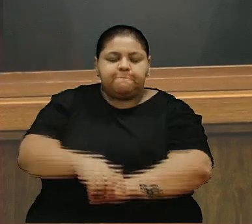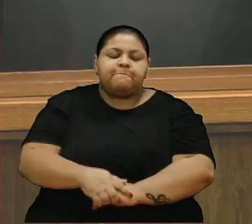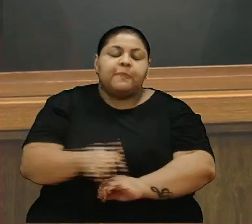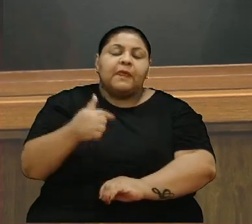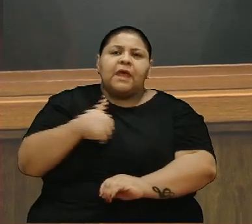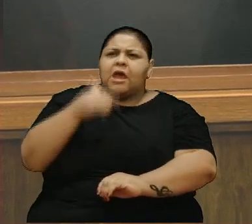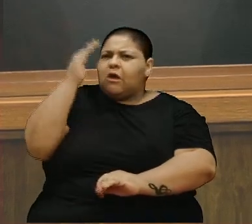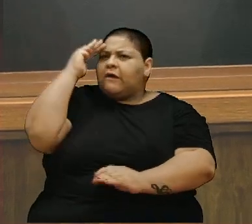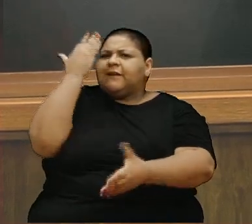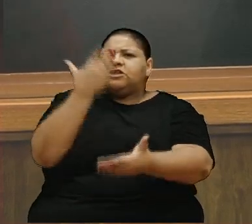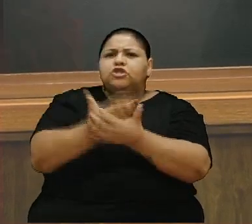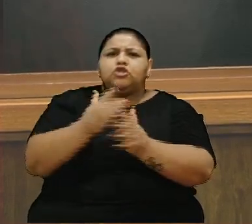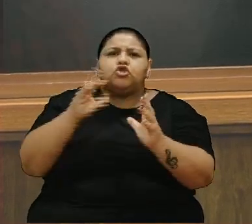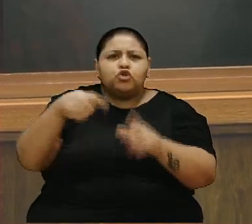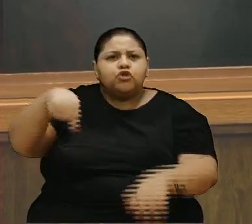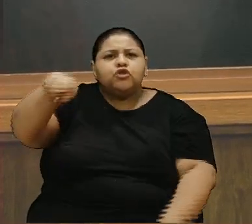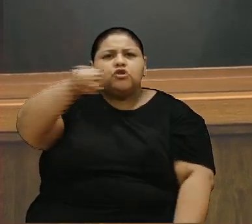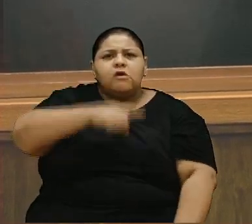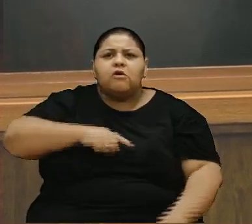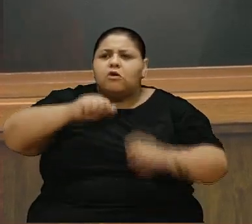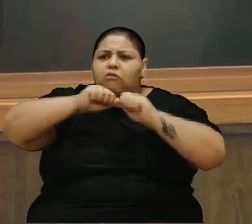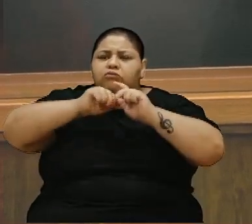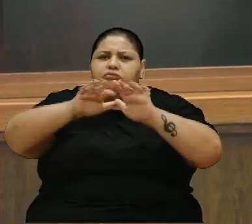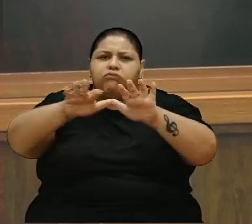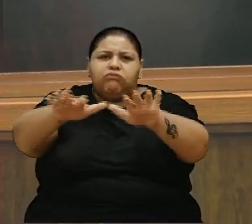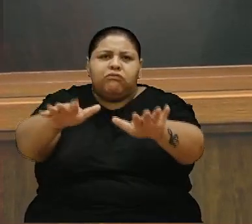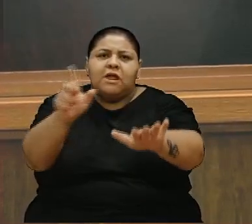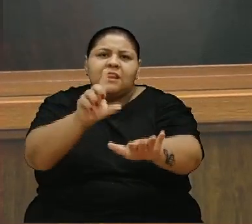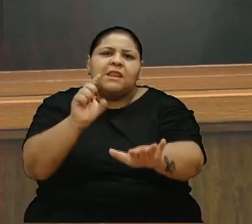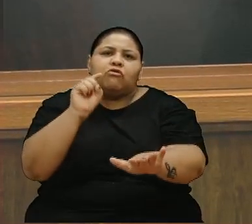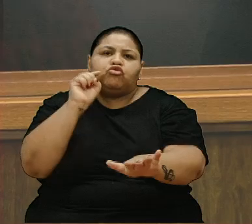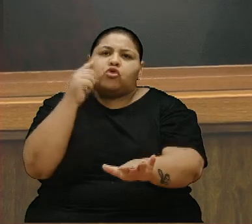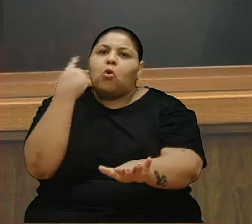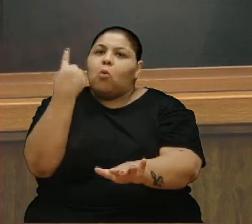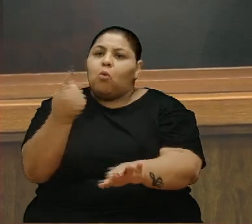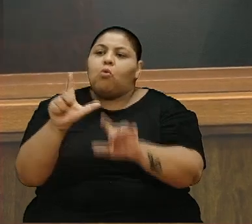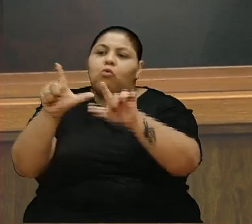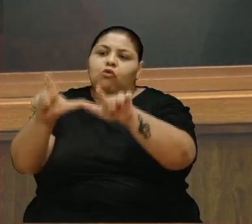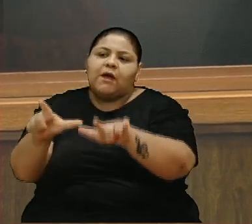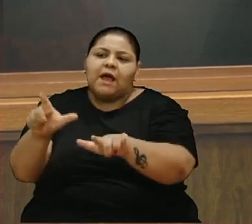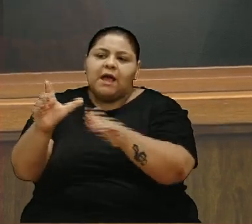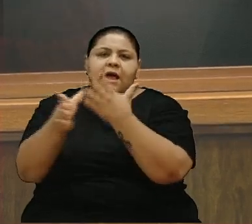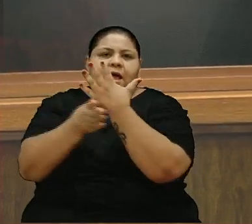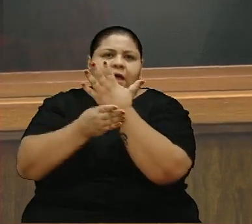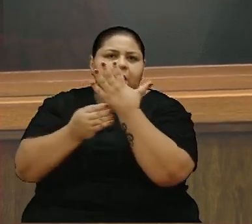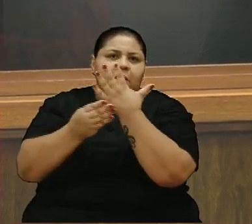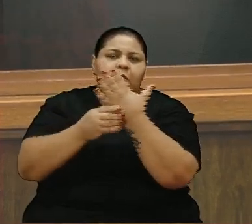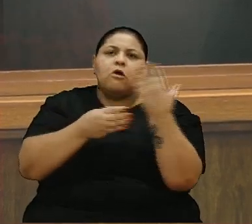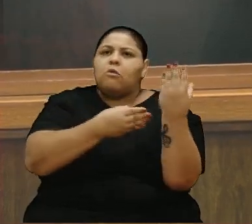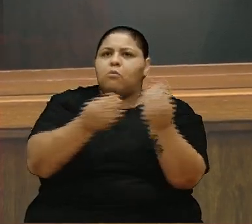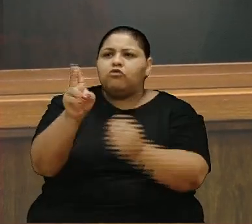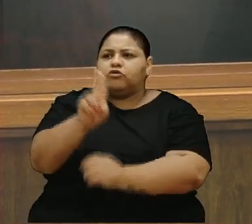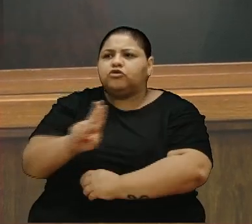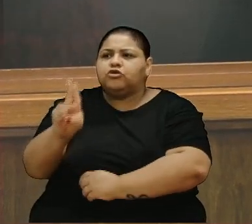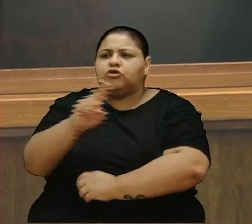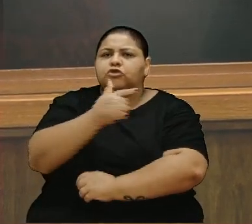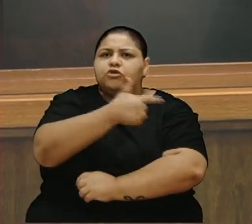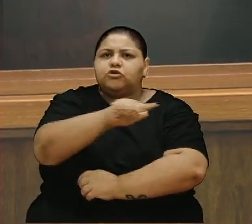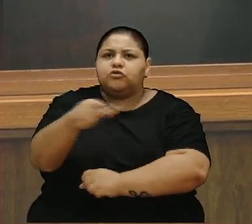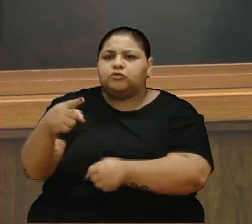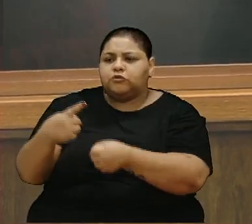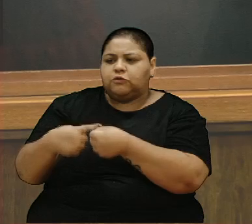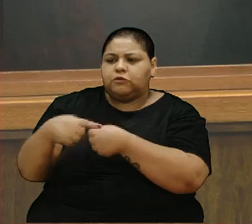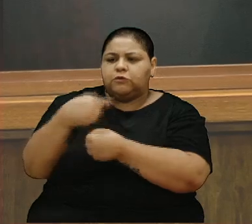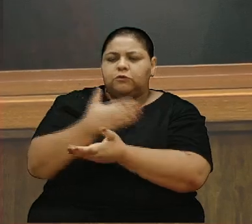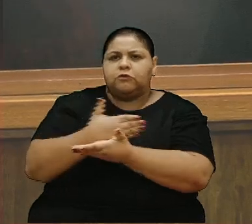nós aqui queremos que isso se expande, não fique apenas num núcleo da URGS. Muitas universidades em outras cidades começaram assim, eu